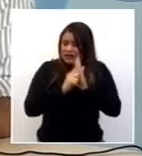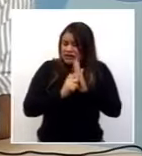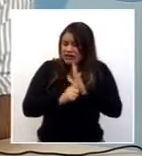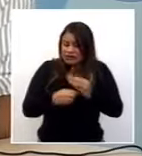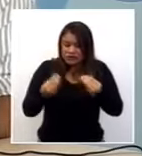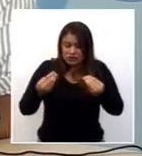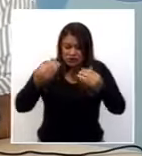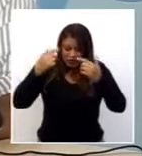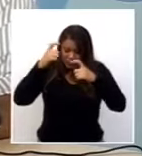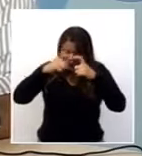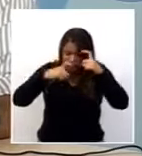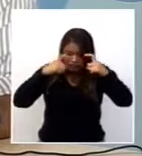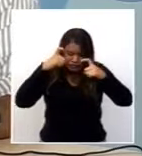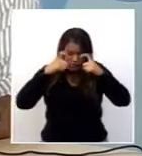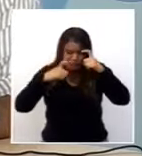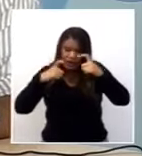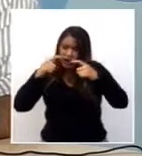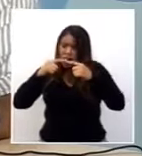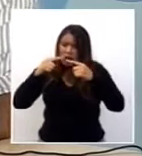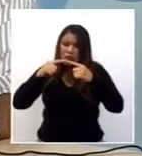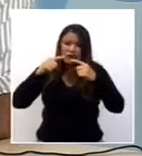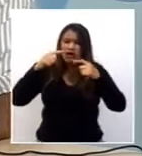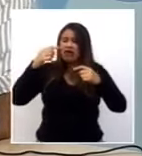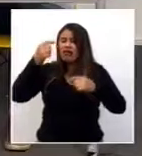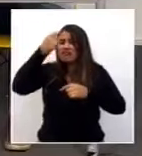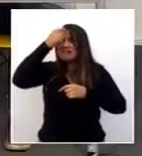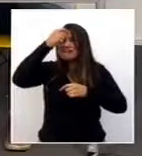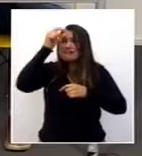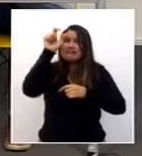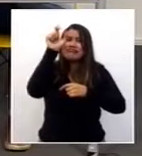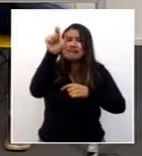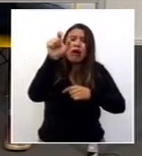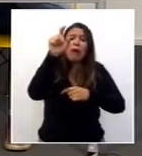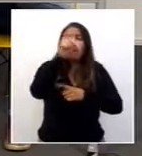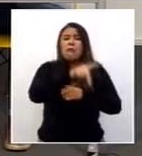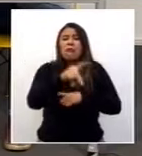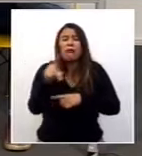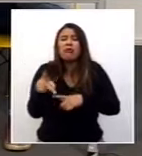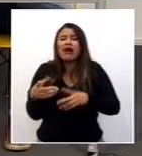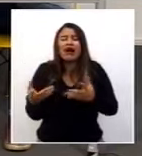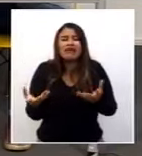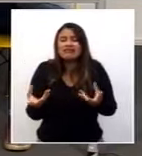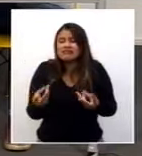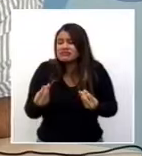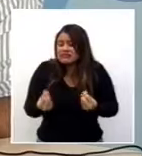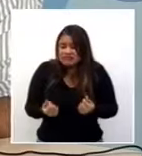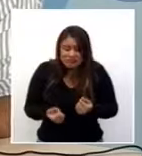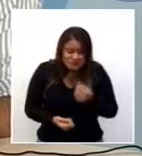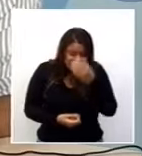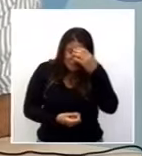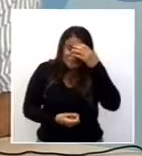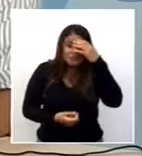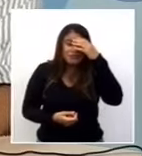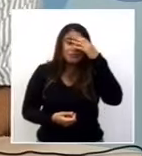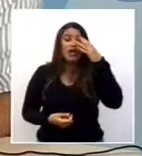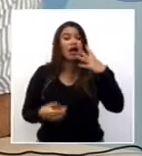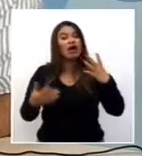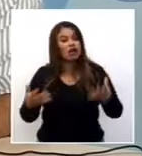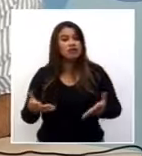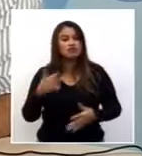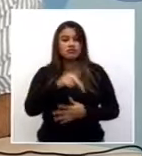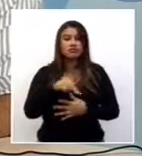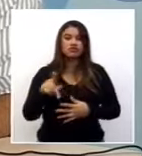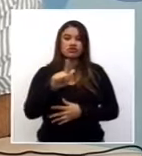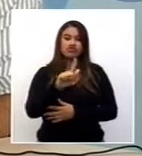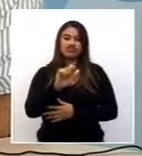de acordo com o raciocínio, muitas vezes, do professor. Né? E hoje em dia a gente vê que a professora Gisele,